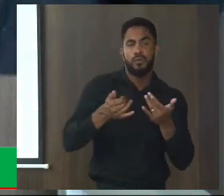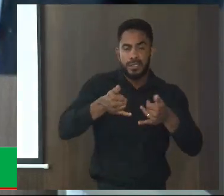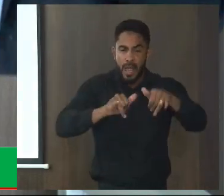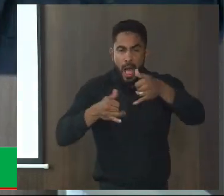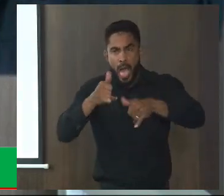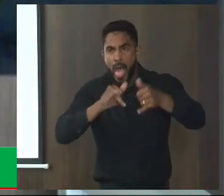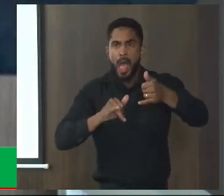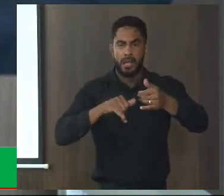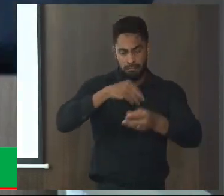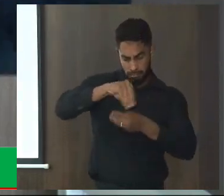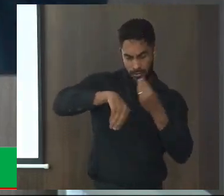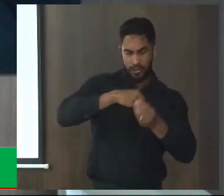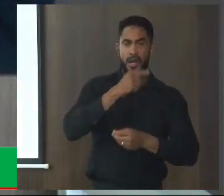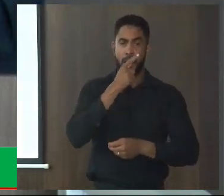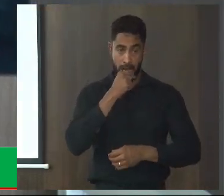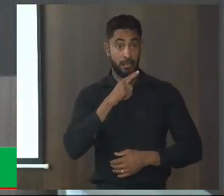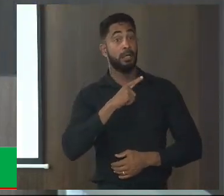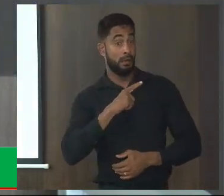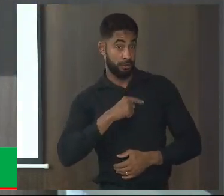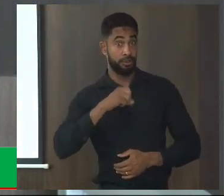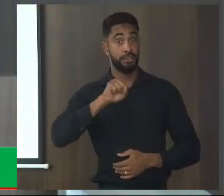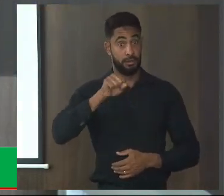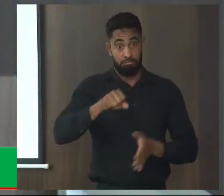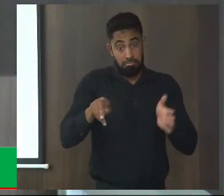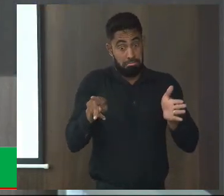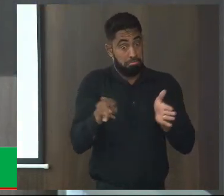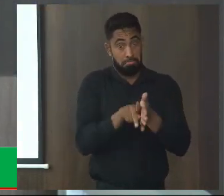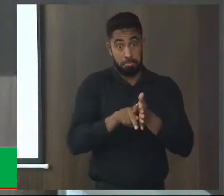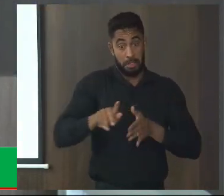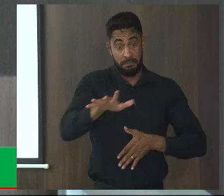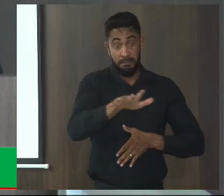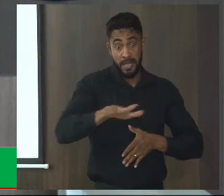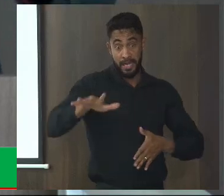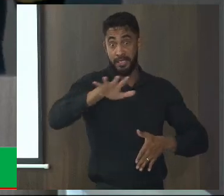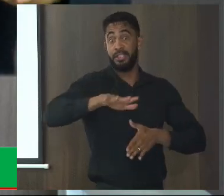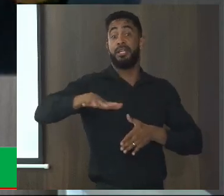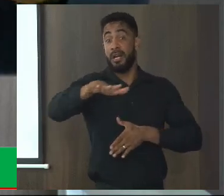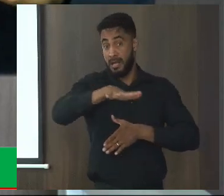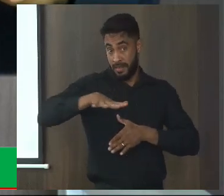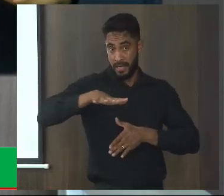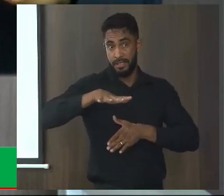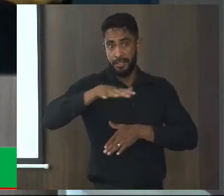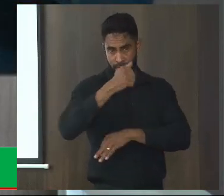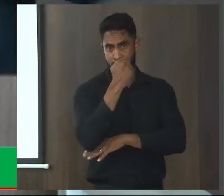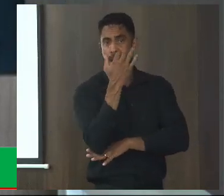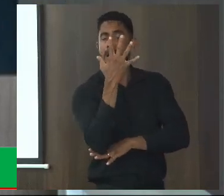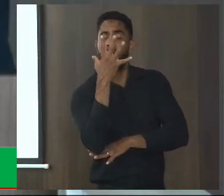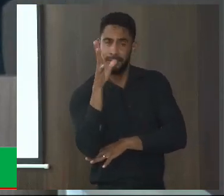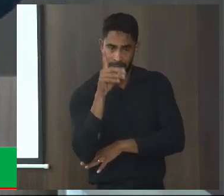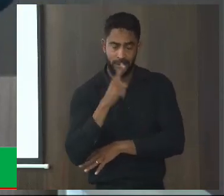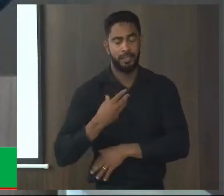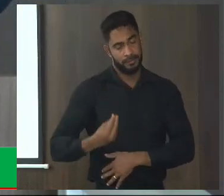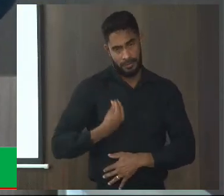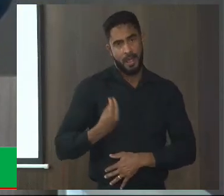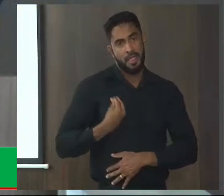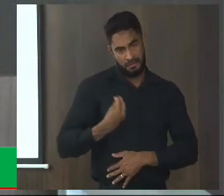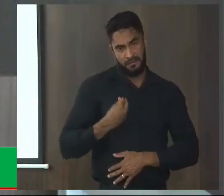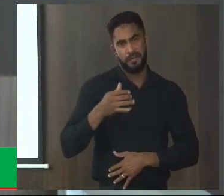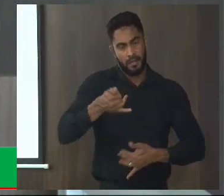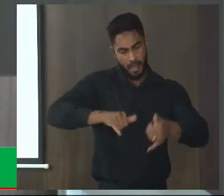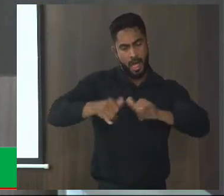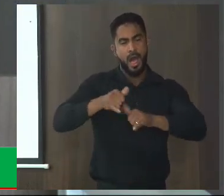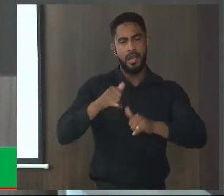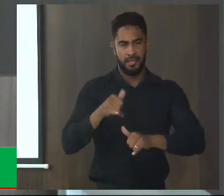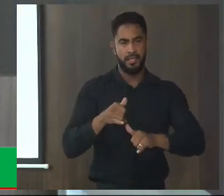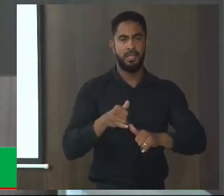Mas por quê? A própria região, a natureza geológica daquela região, já existe elementos